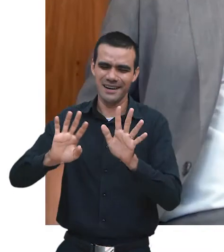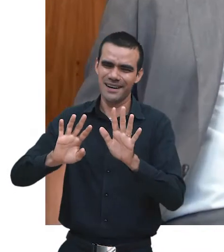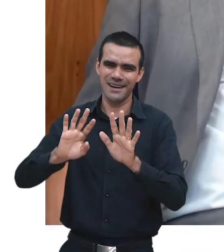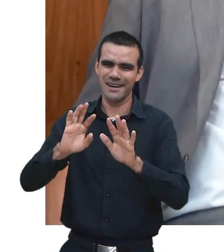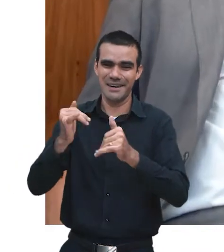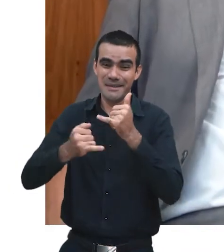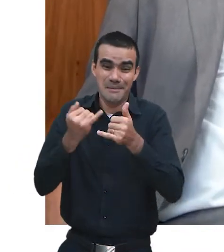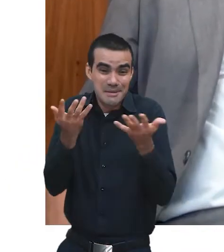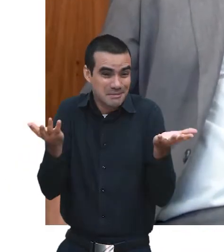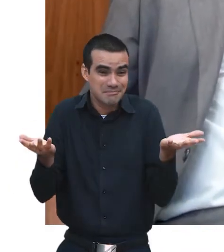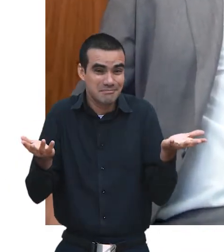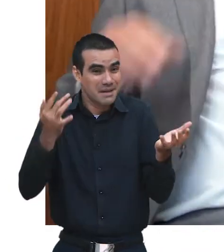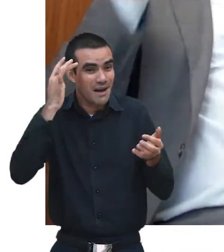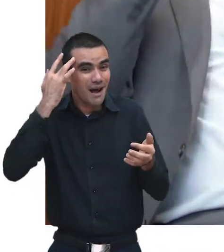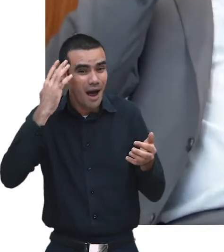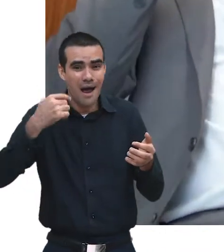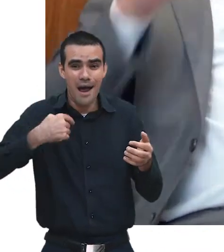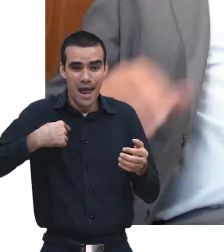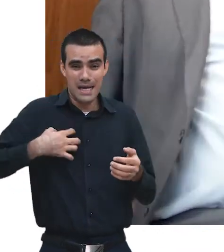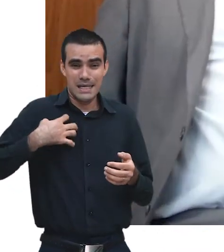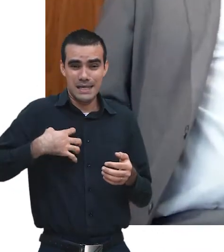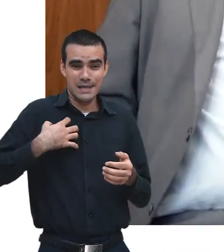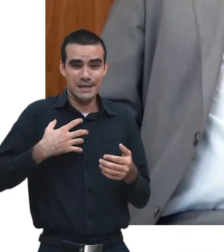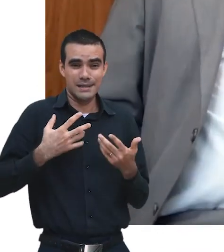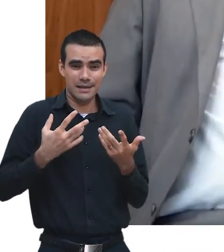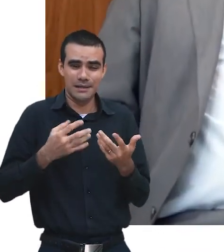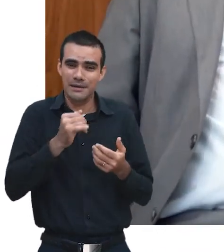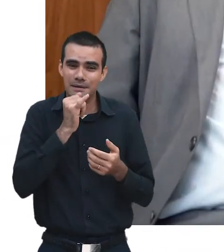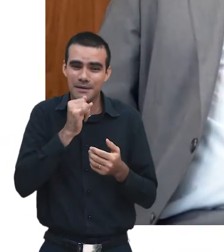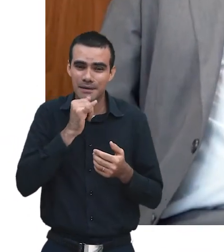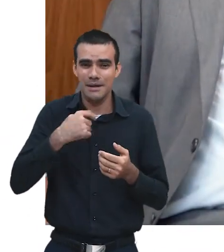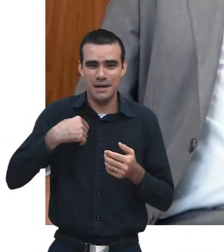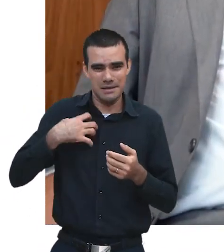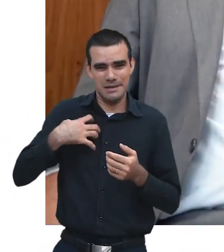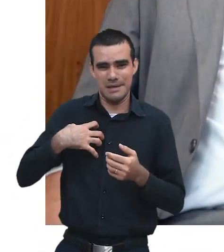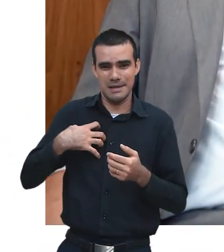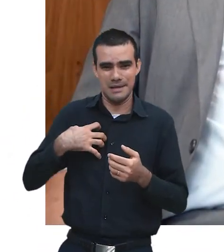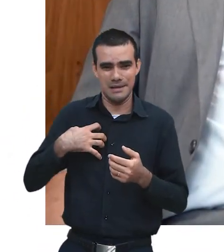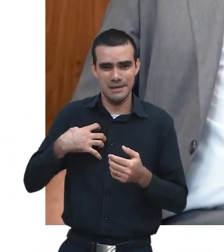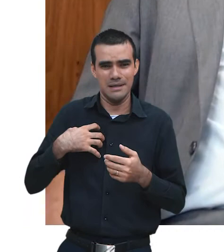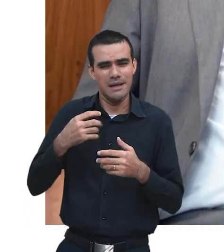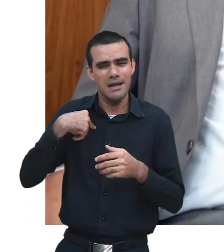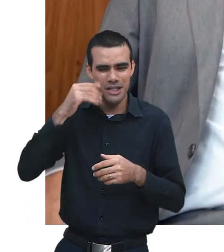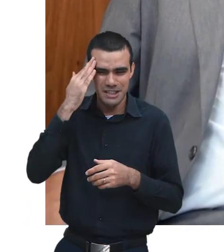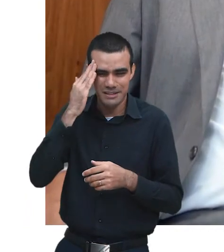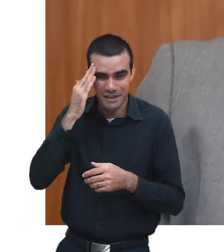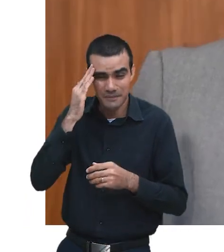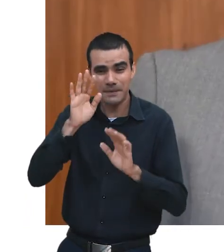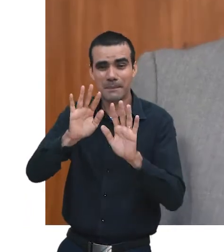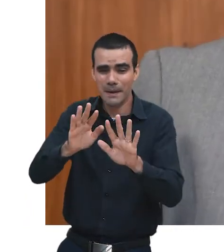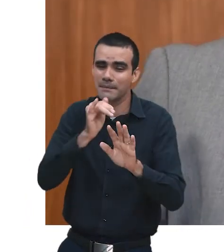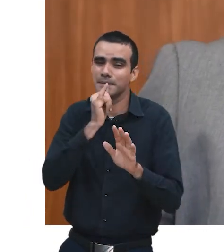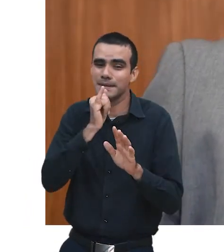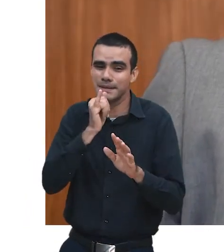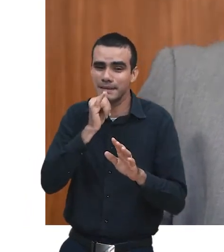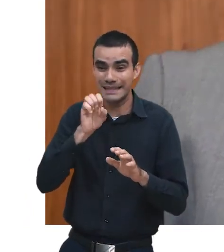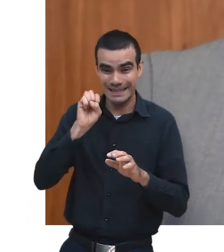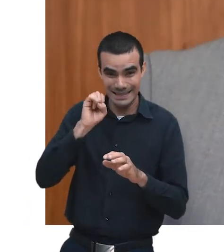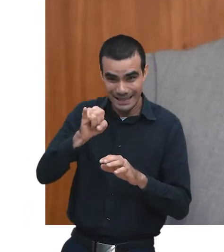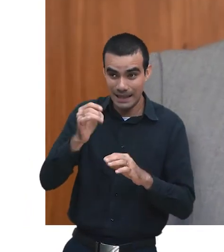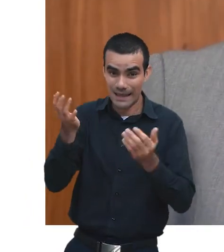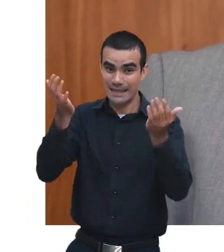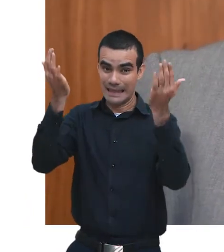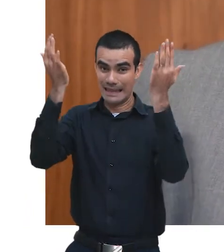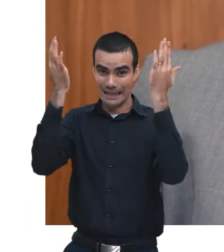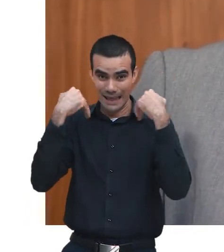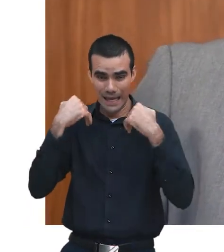isso. Ué, porque eu ranheto o tempo inteiro. Mas veja o seguinte. Eu sou um ranheto, entendeu ou não? Vamos pensar, eu entendo. Agora vamos supor,